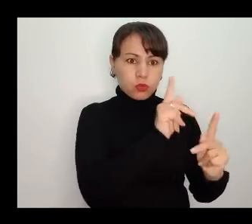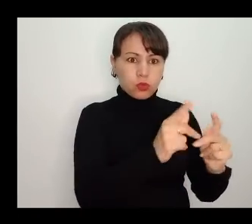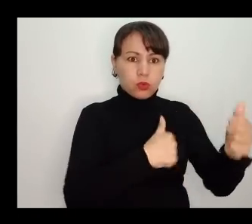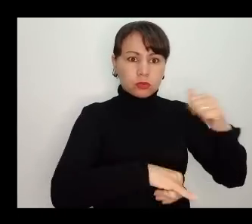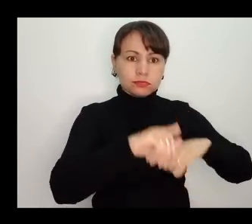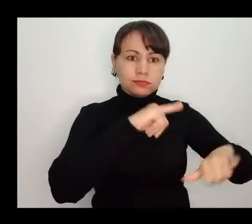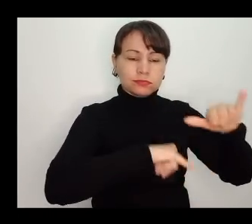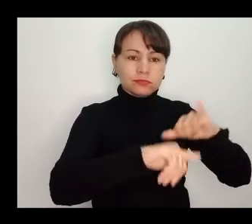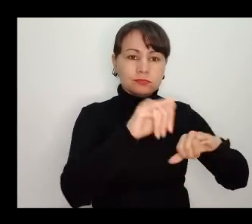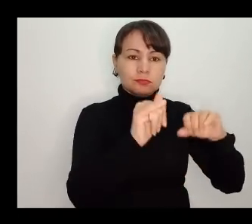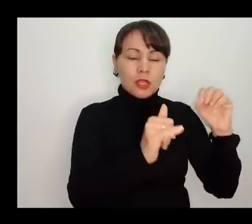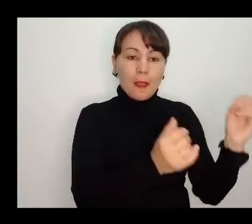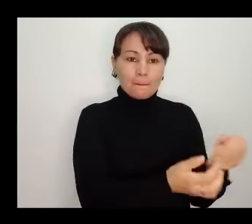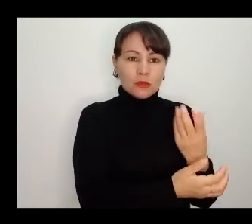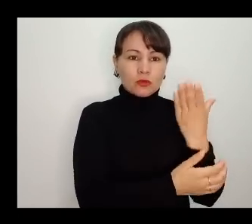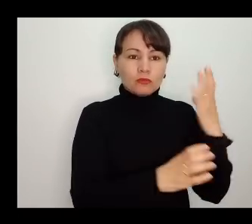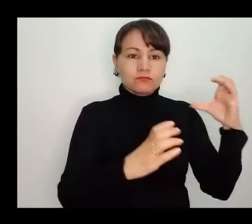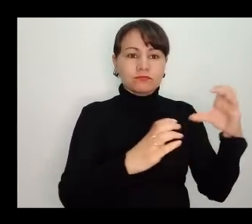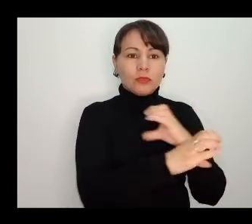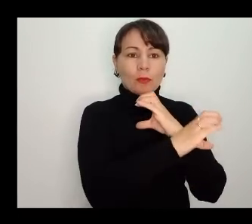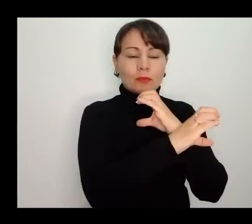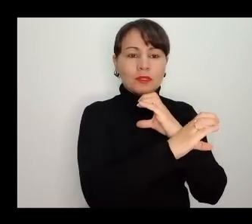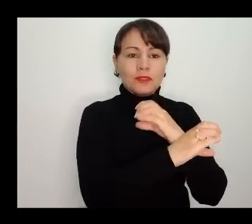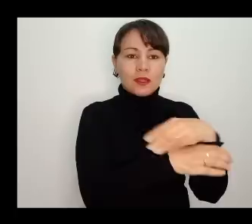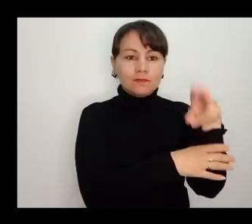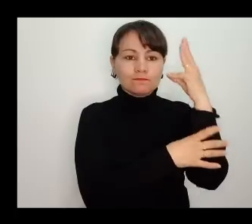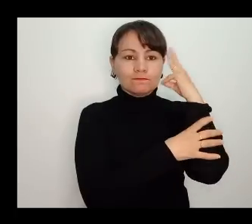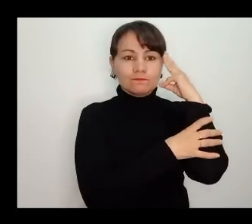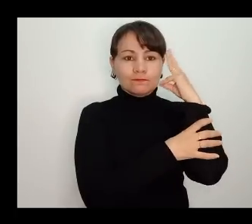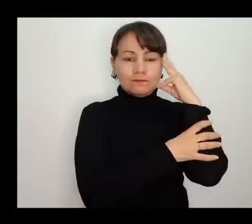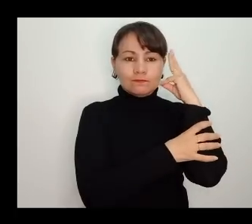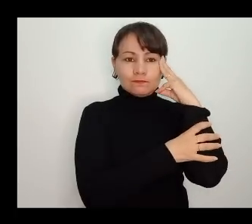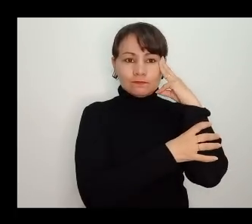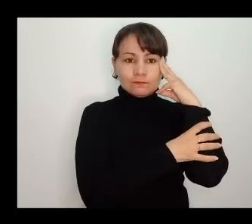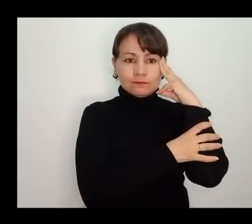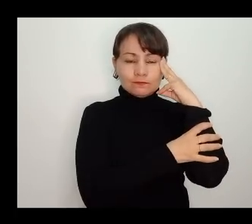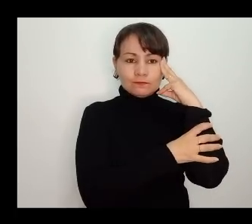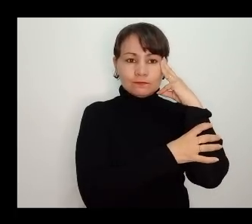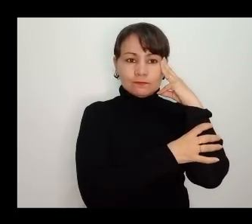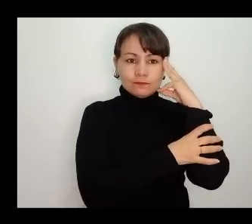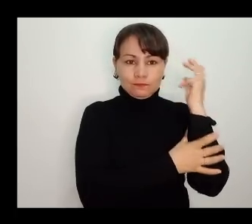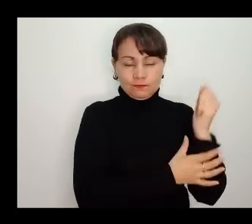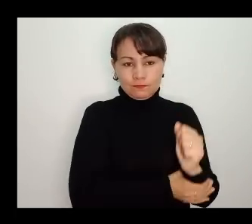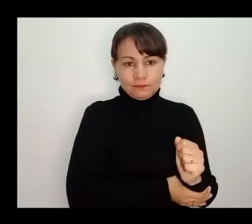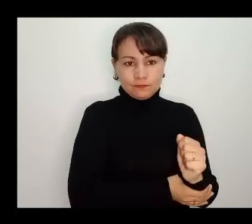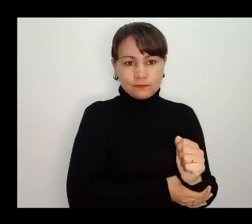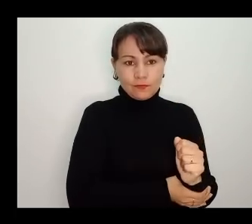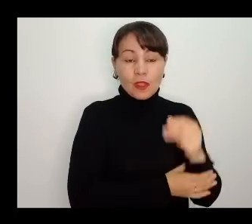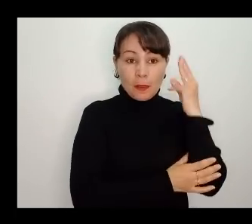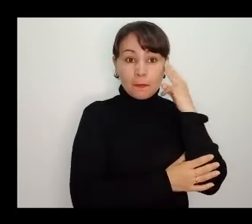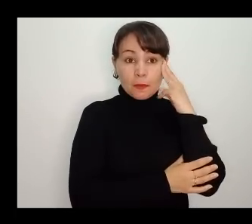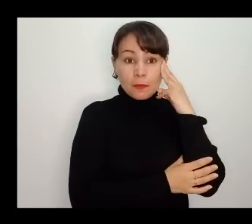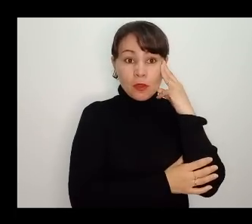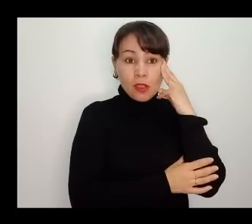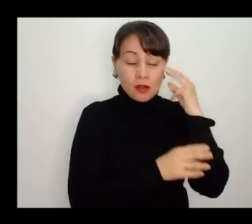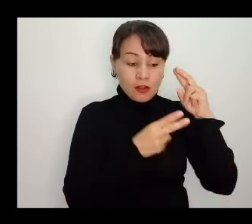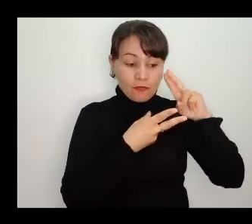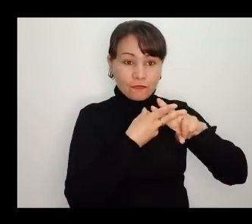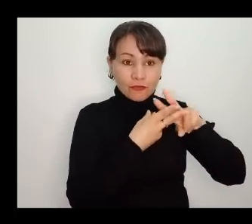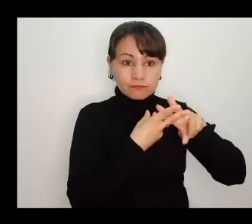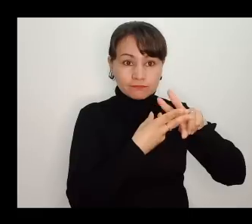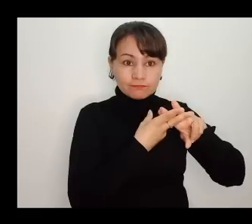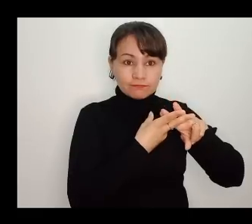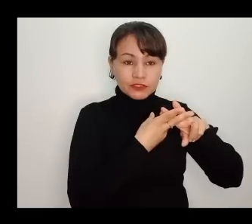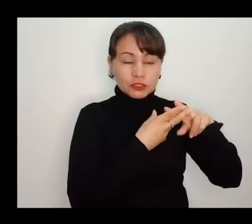bioquímico para a consolidação das nossas memórias. Ou seja, as memórias